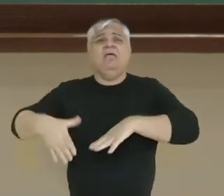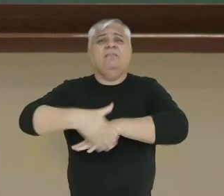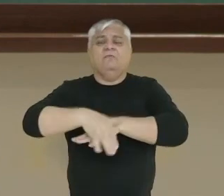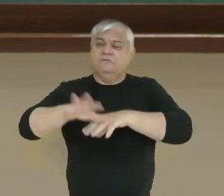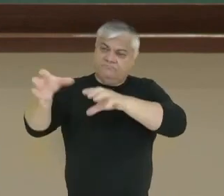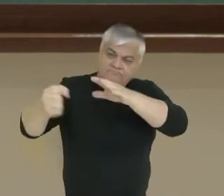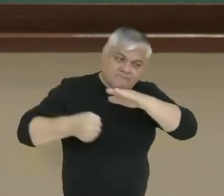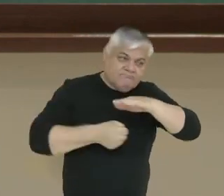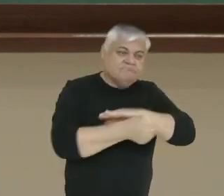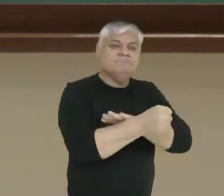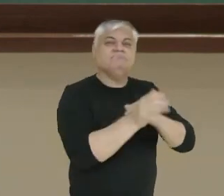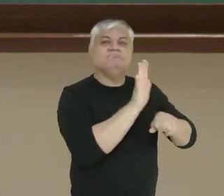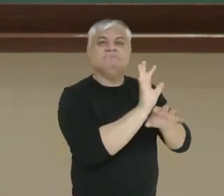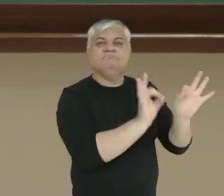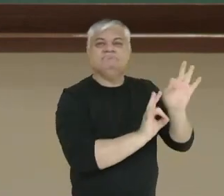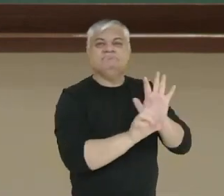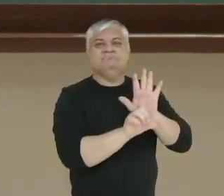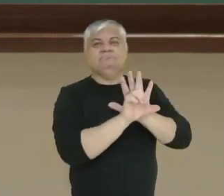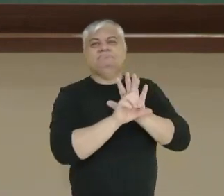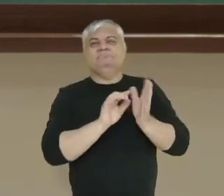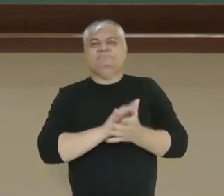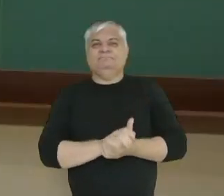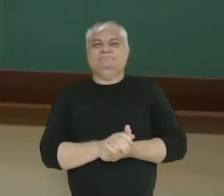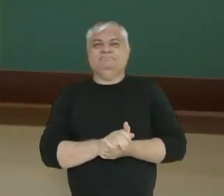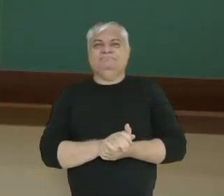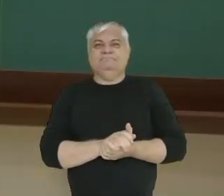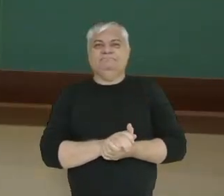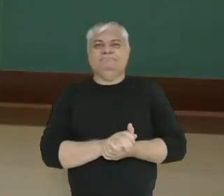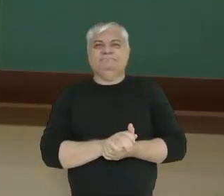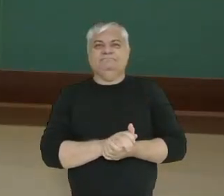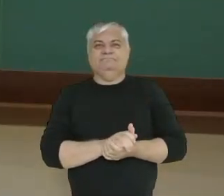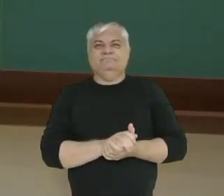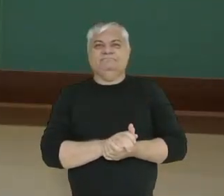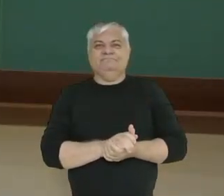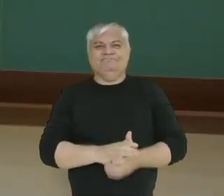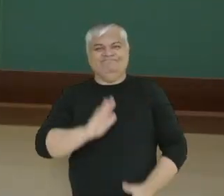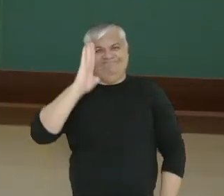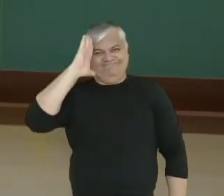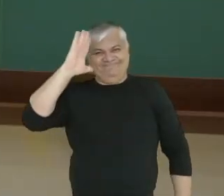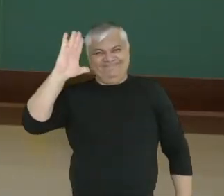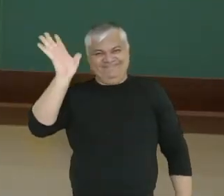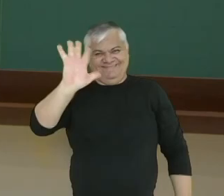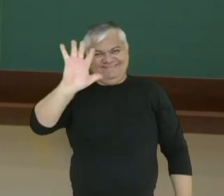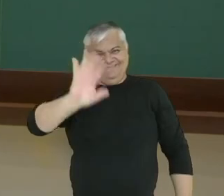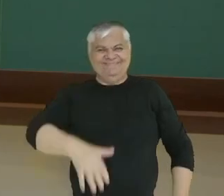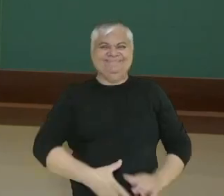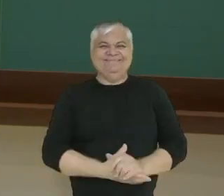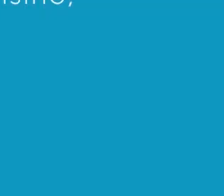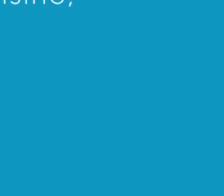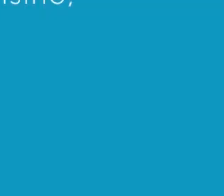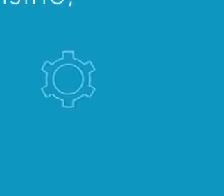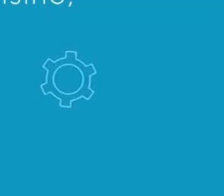recém-libertos, da Lei Áurea. É isso, pessoal. Até a próxima.